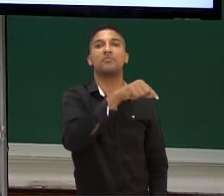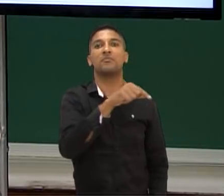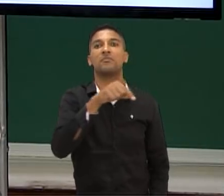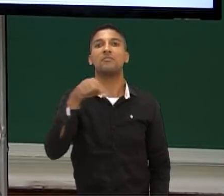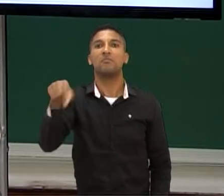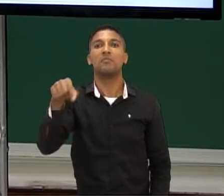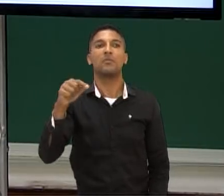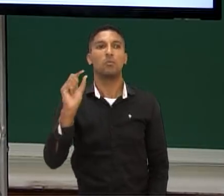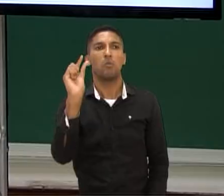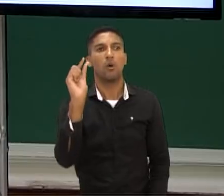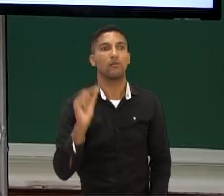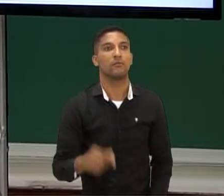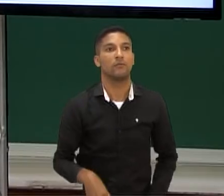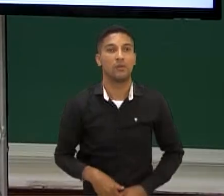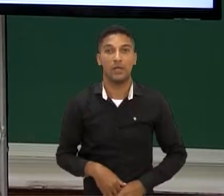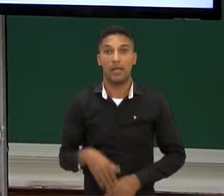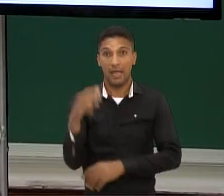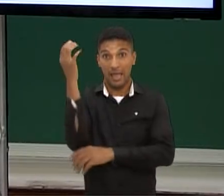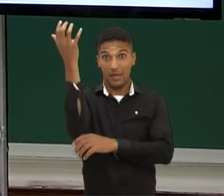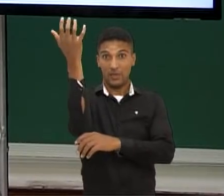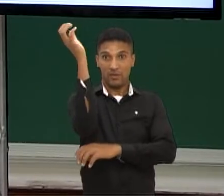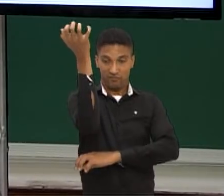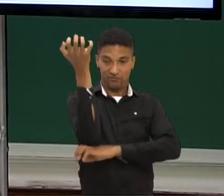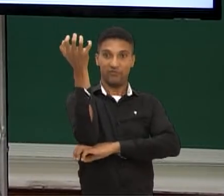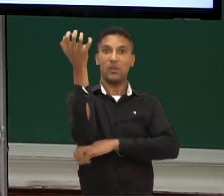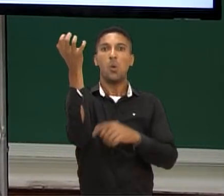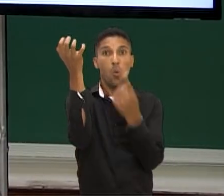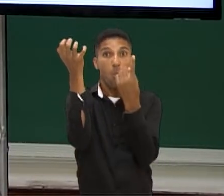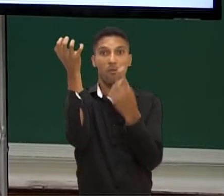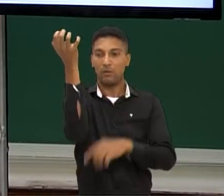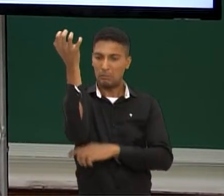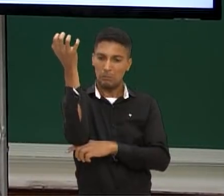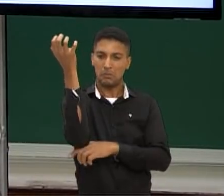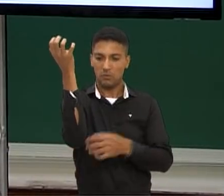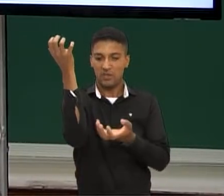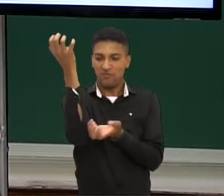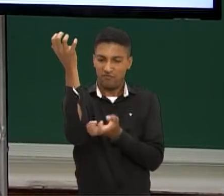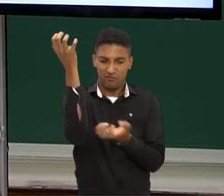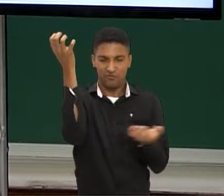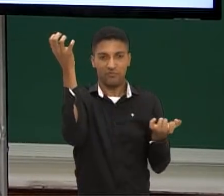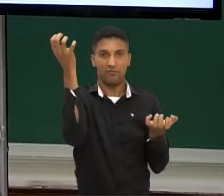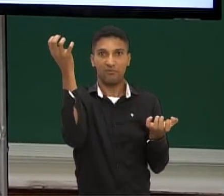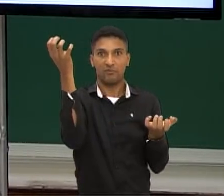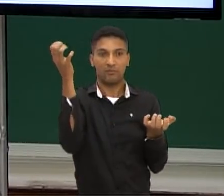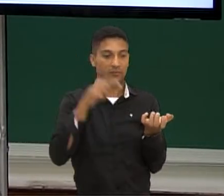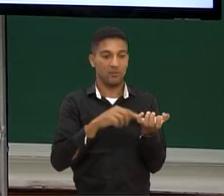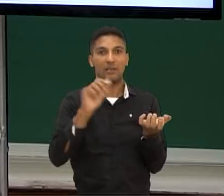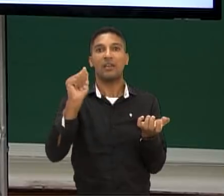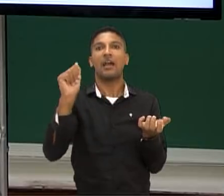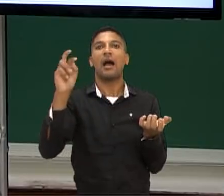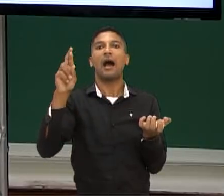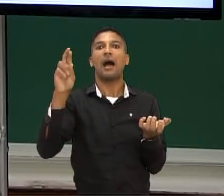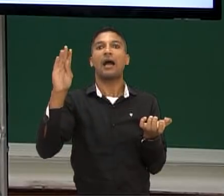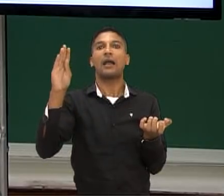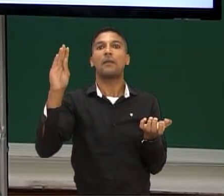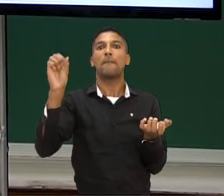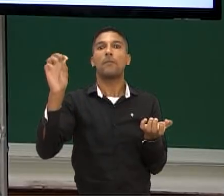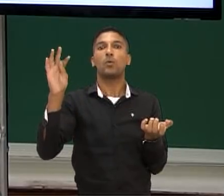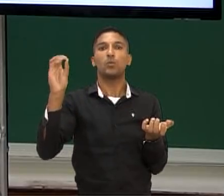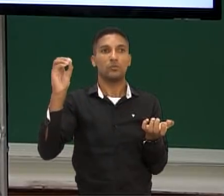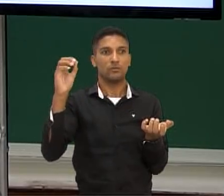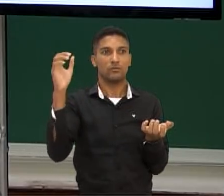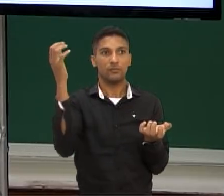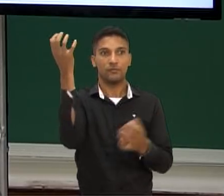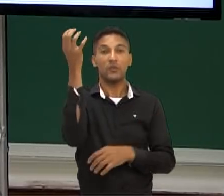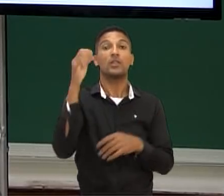o restante é mais arbustivo. E olhem a coloração dessa vegetação também, que é característica. Ela